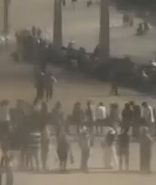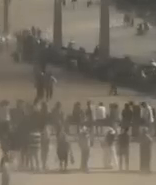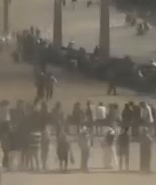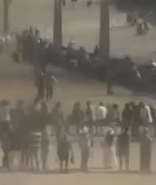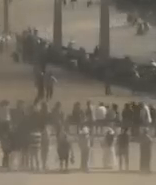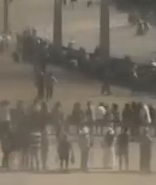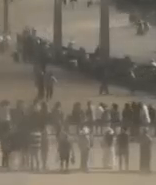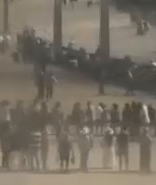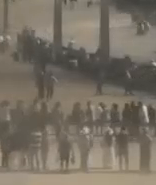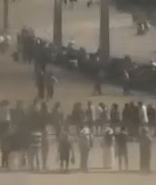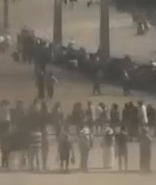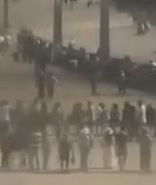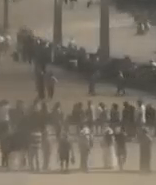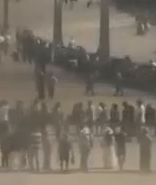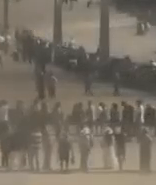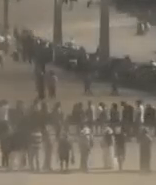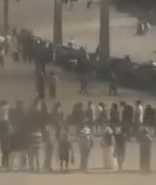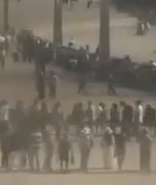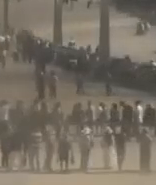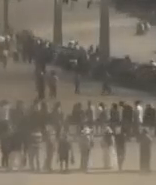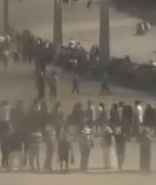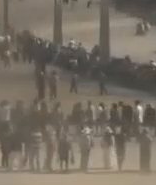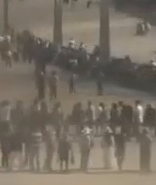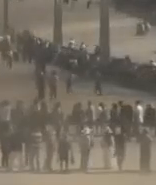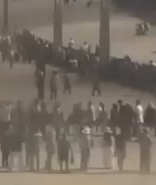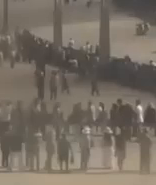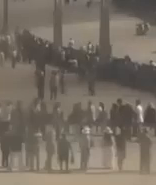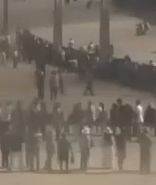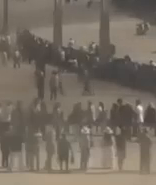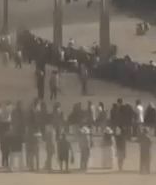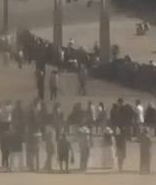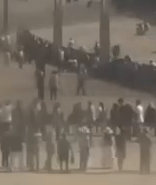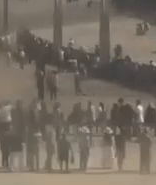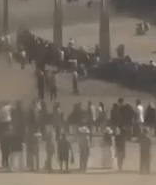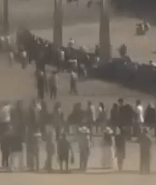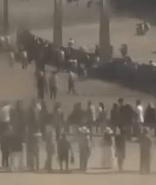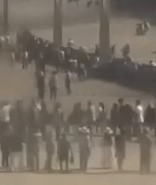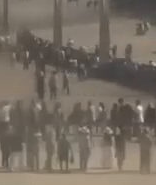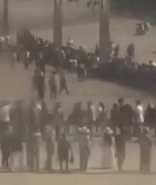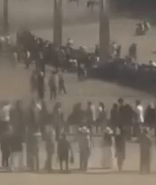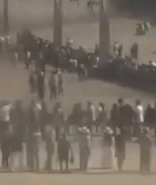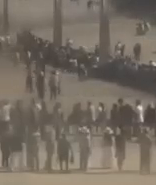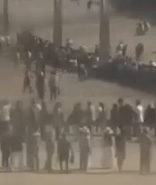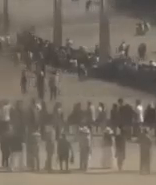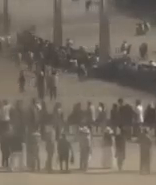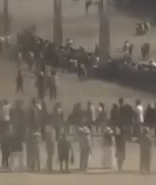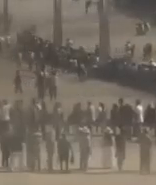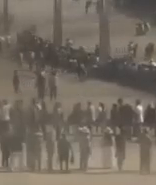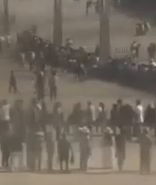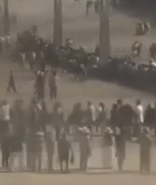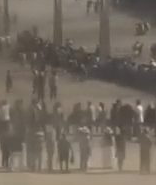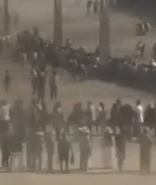a Paróquia de Rebordões, da Diocese do Porto, e a Paróquia de São Tiago de Custóias, também da Diocese do